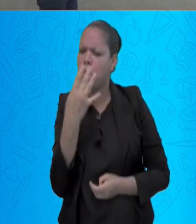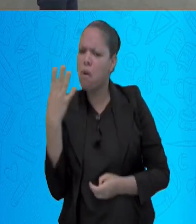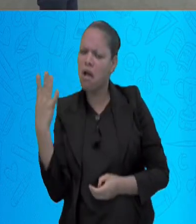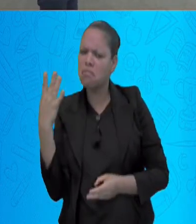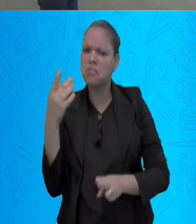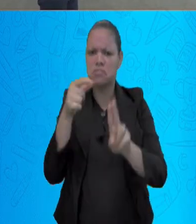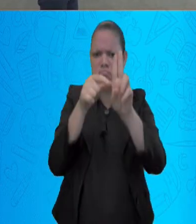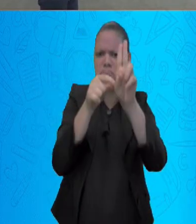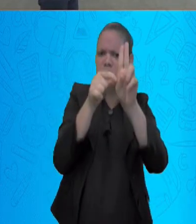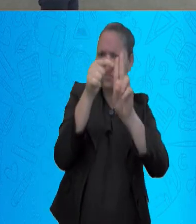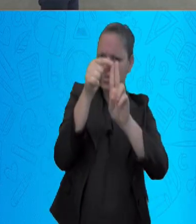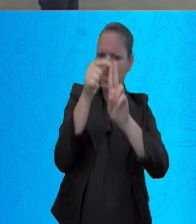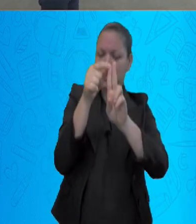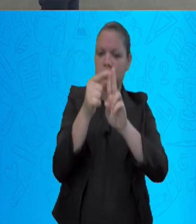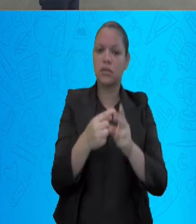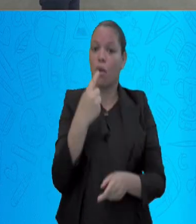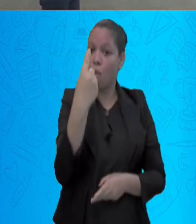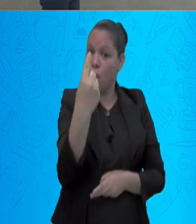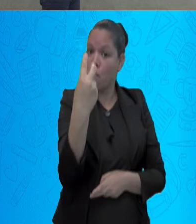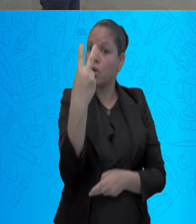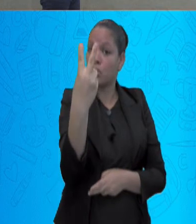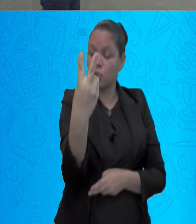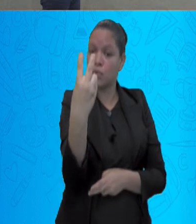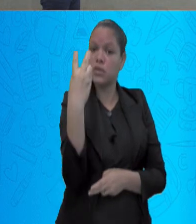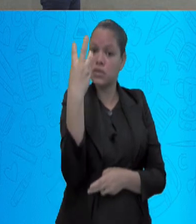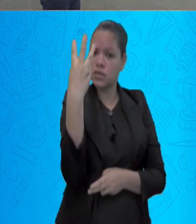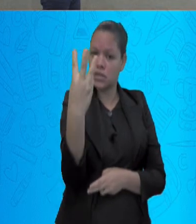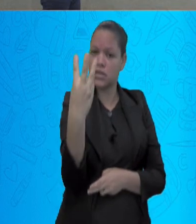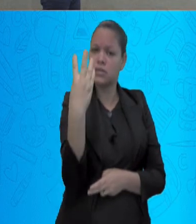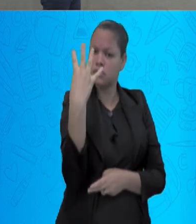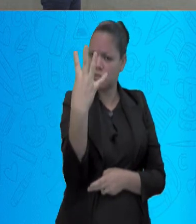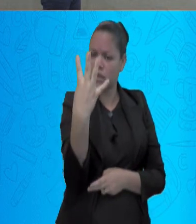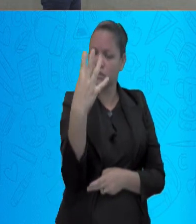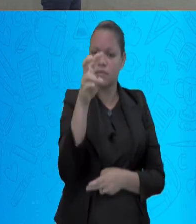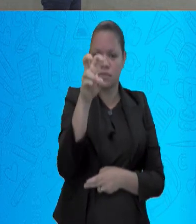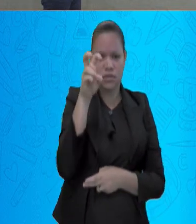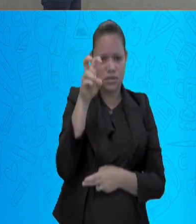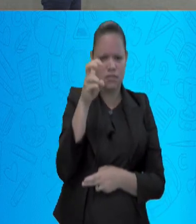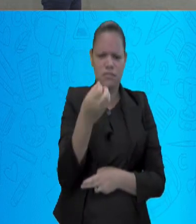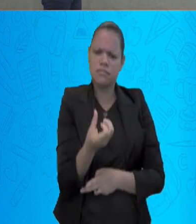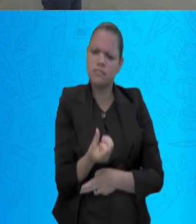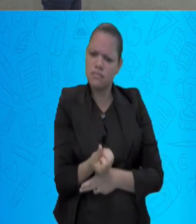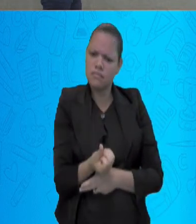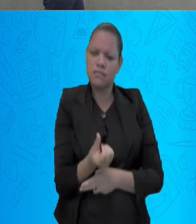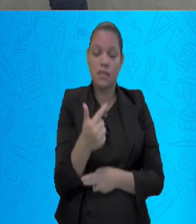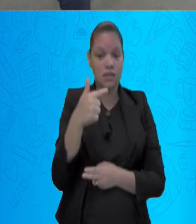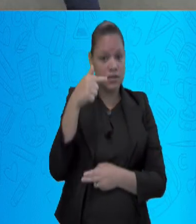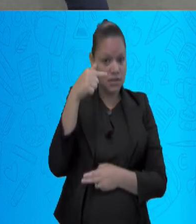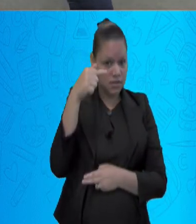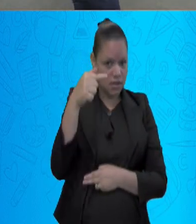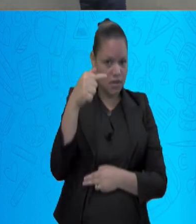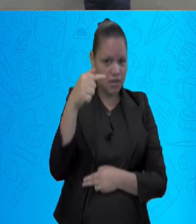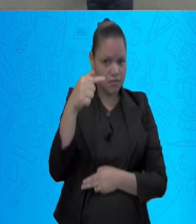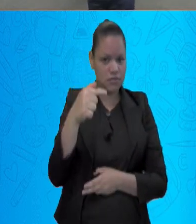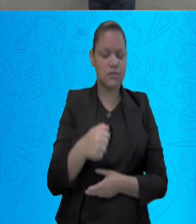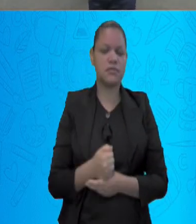Quantas dezenas? 1, 2, 3, 4, 5, 6,